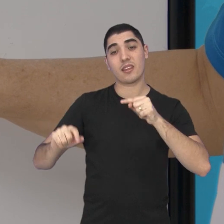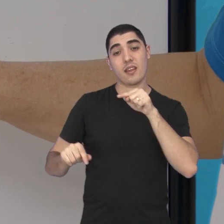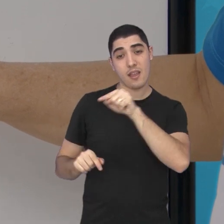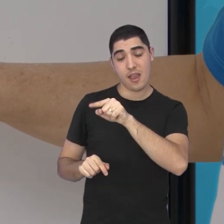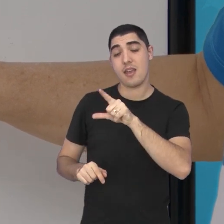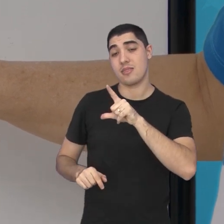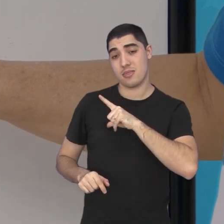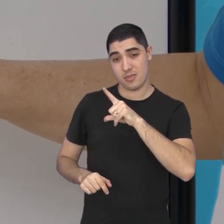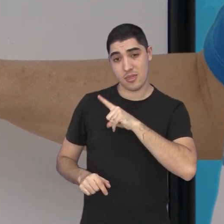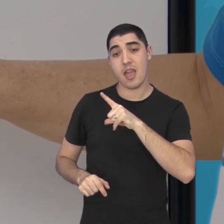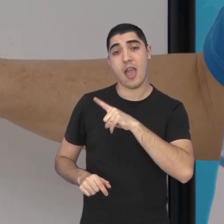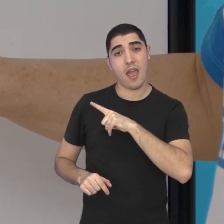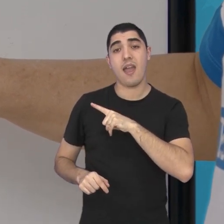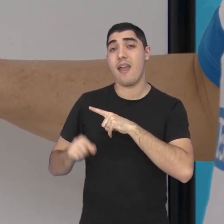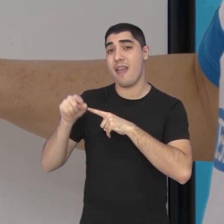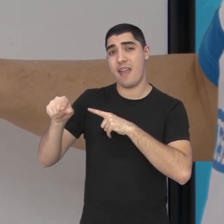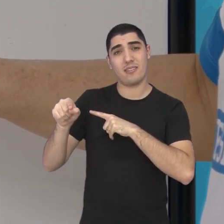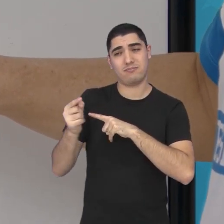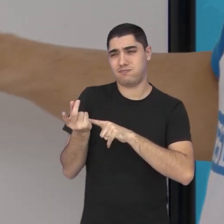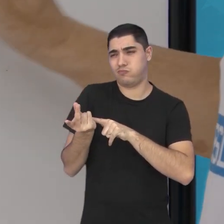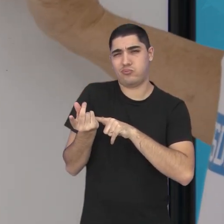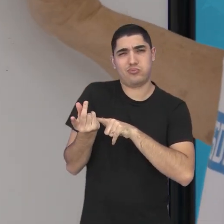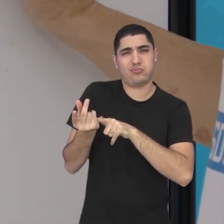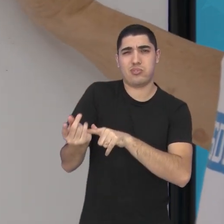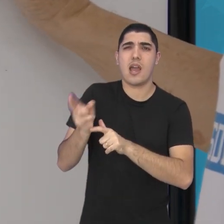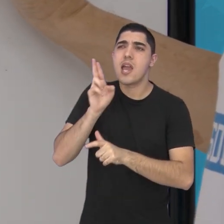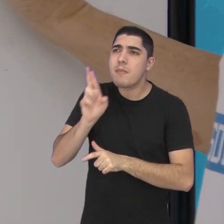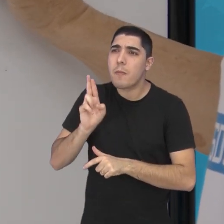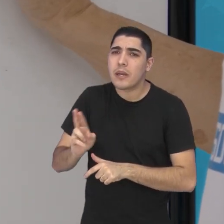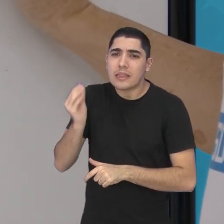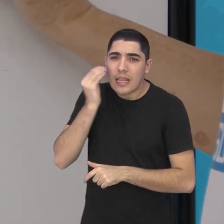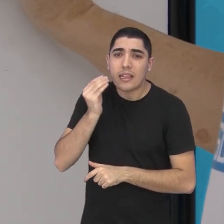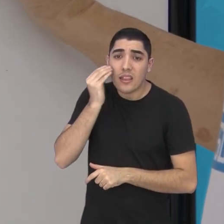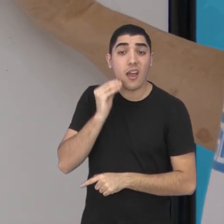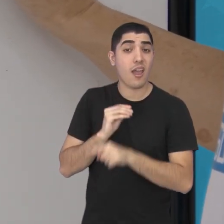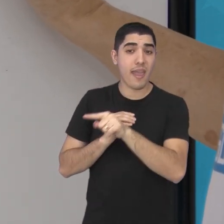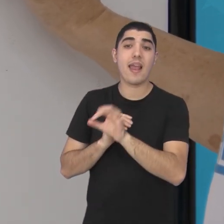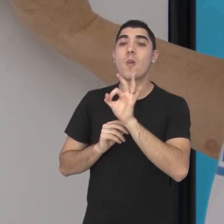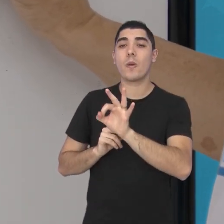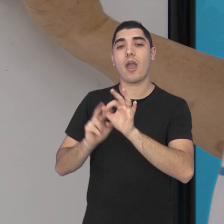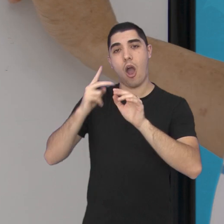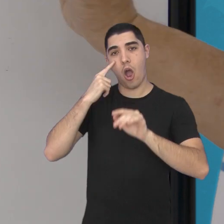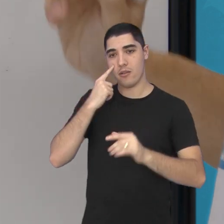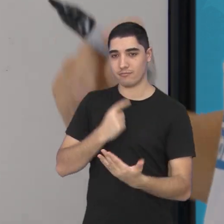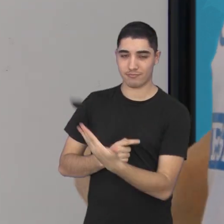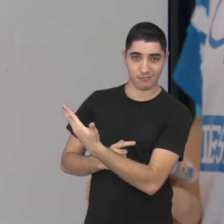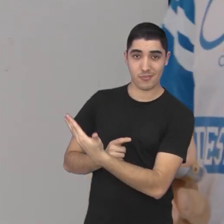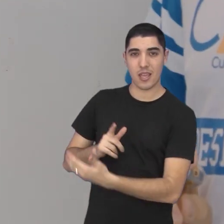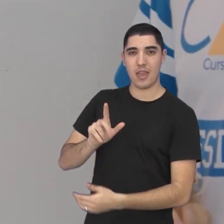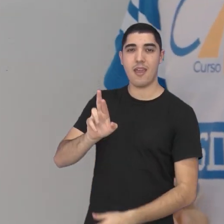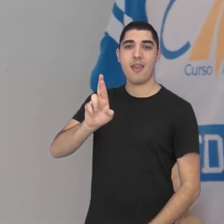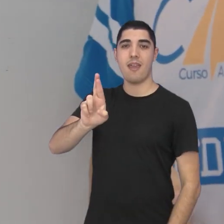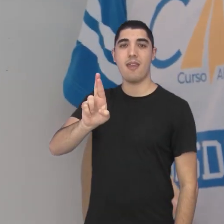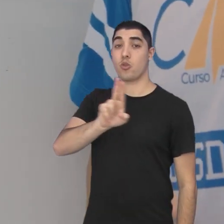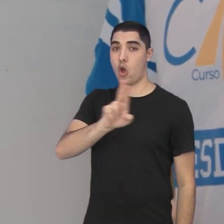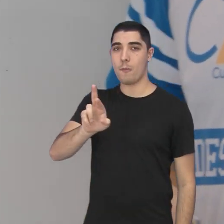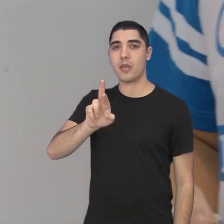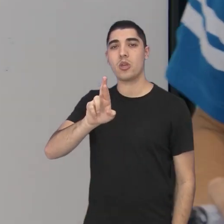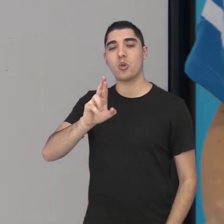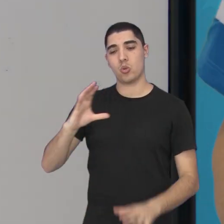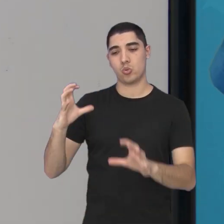né, ele tem infinitas soluções. A gente vai dizer que ele é o conjunto dos números